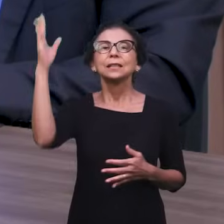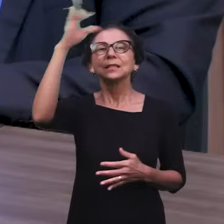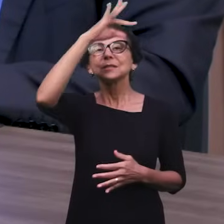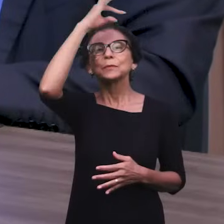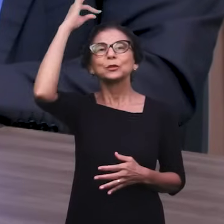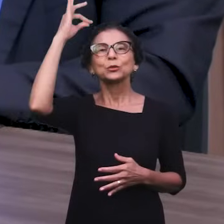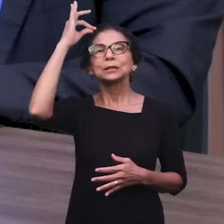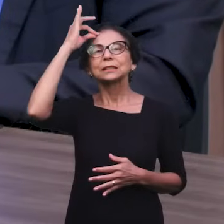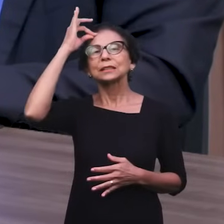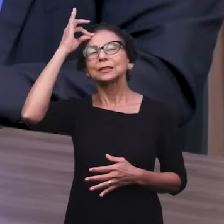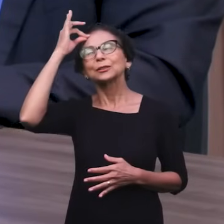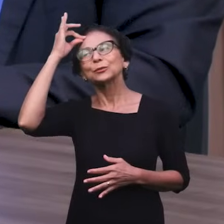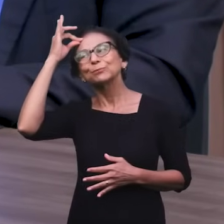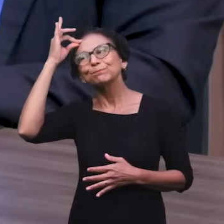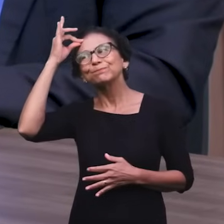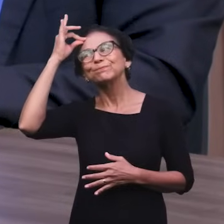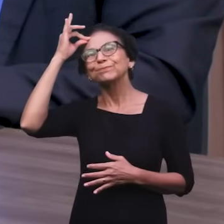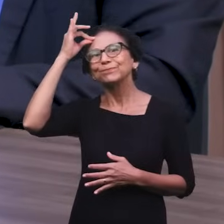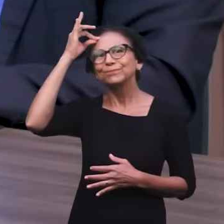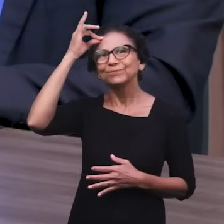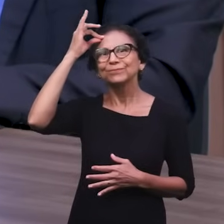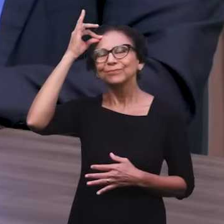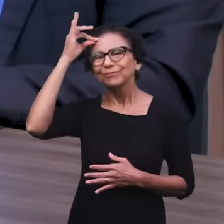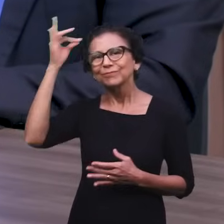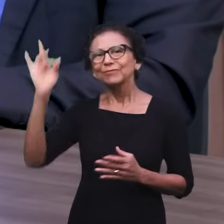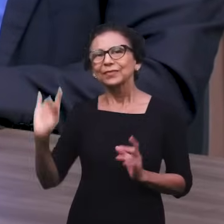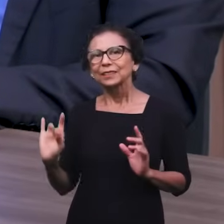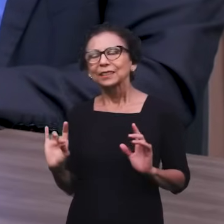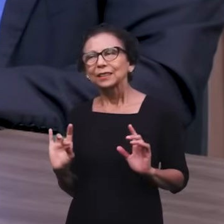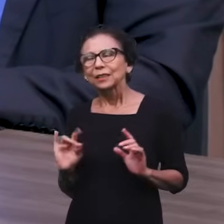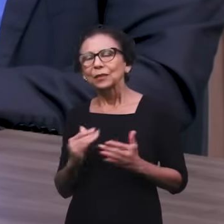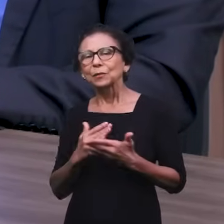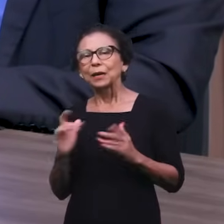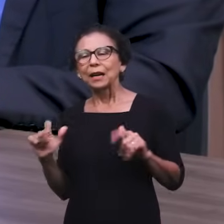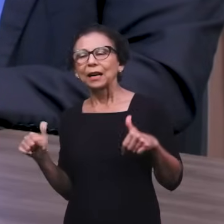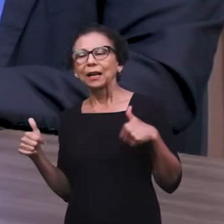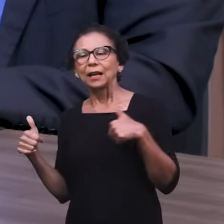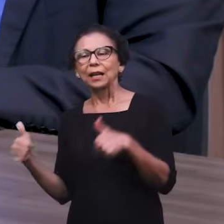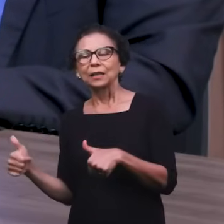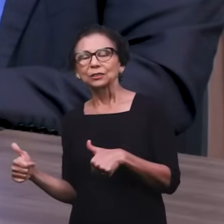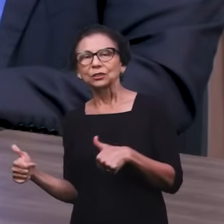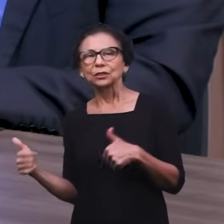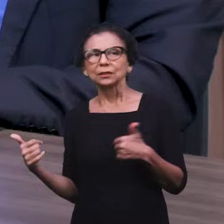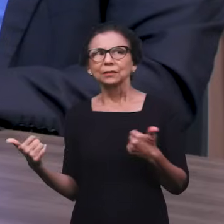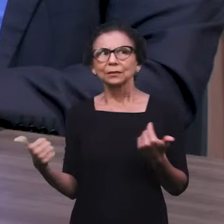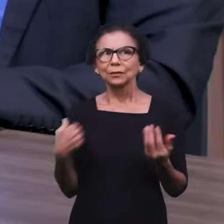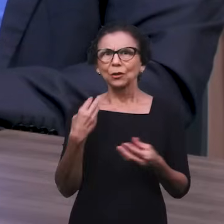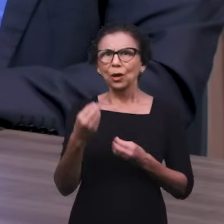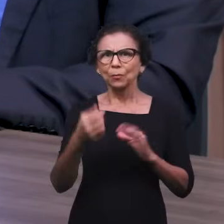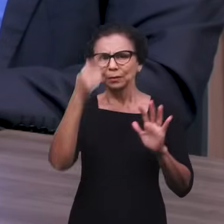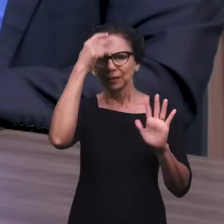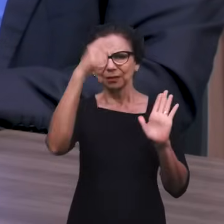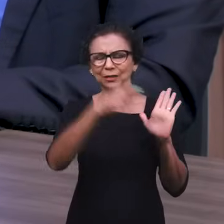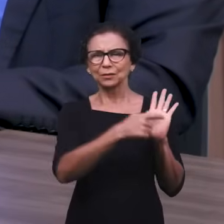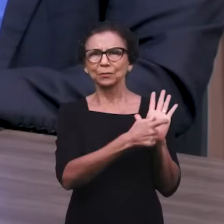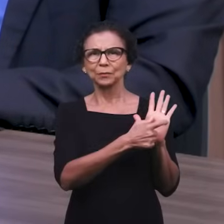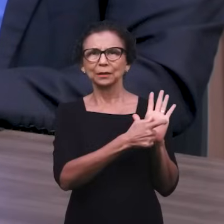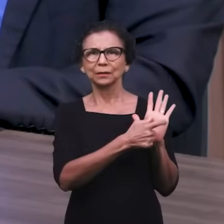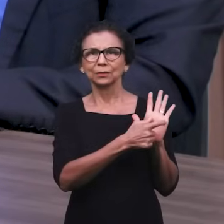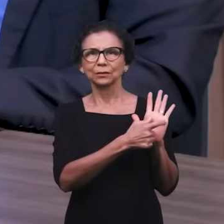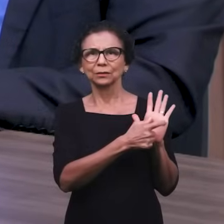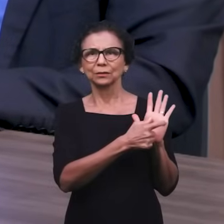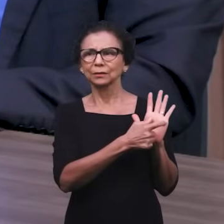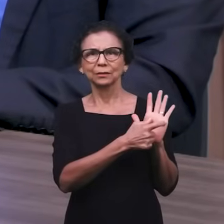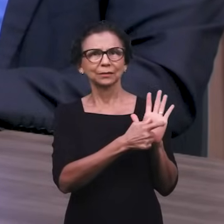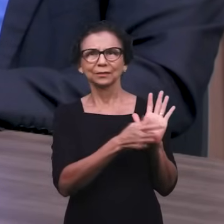a inteligência artificial passar a entender isso. Exatamente. Porque pelo conhecimento humano, pelo racional, isso é